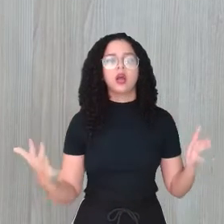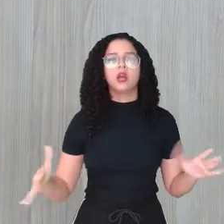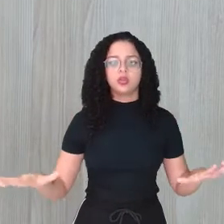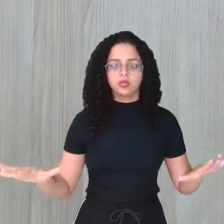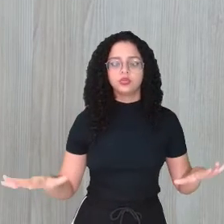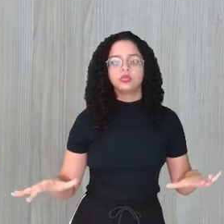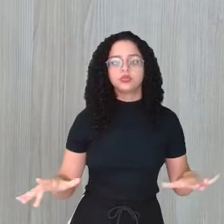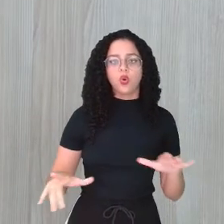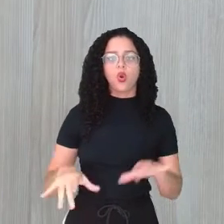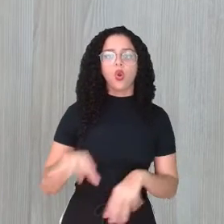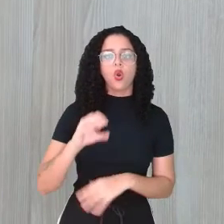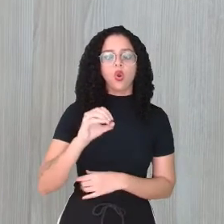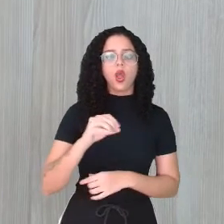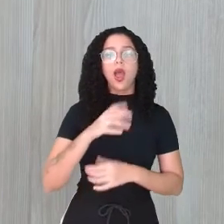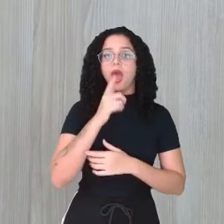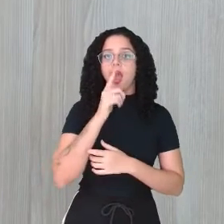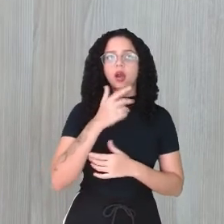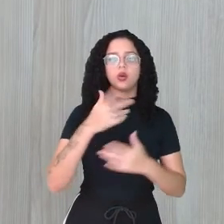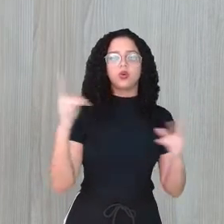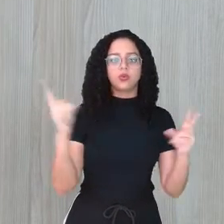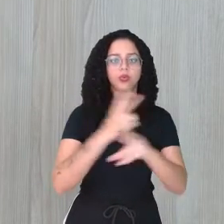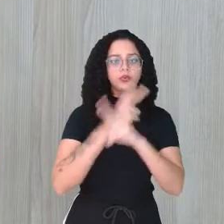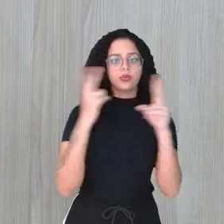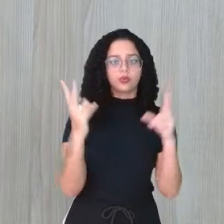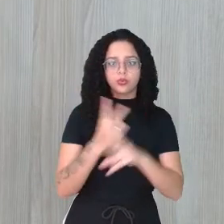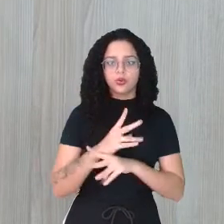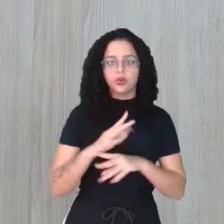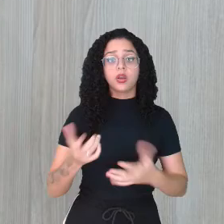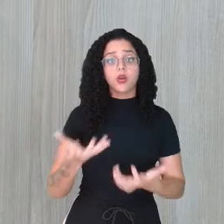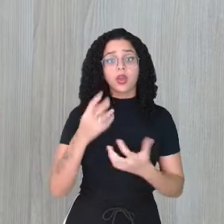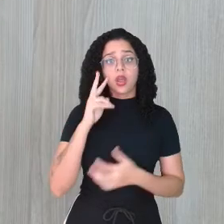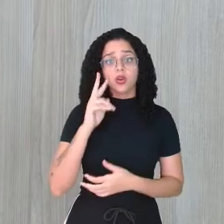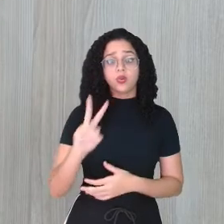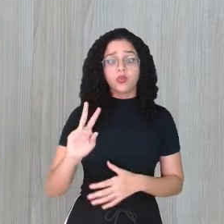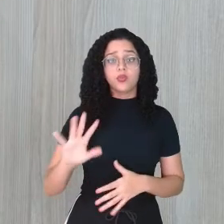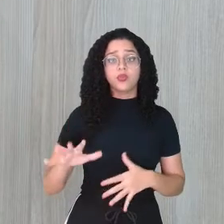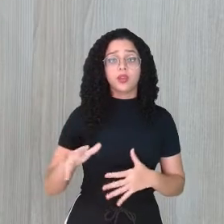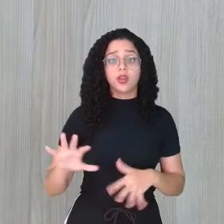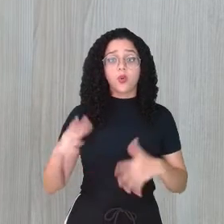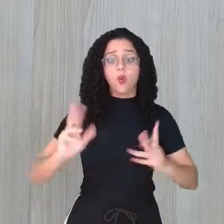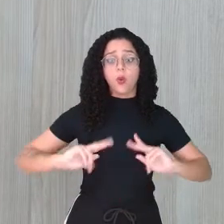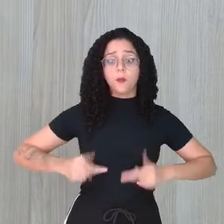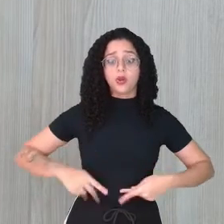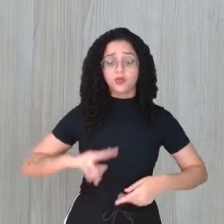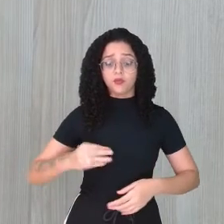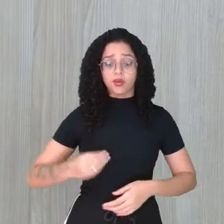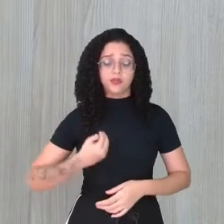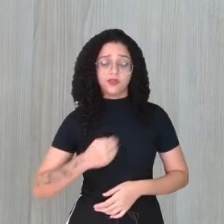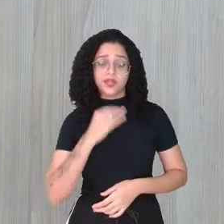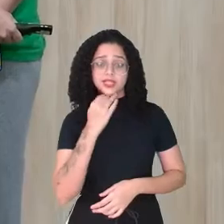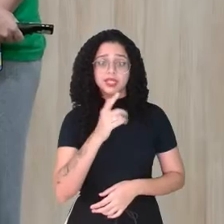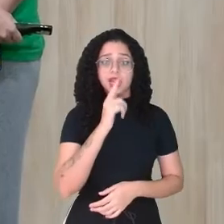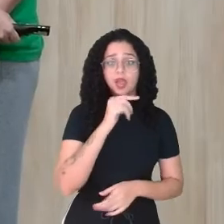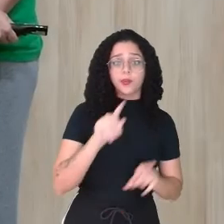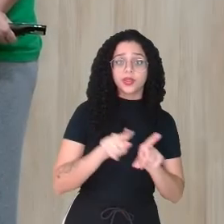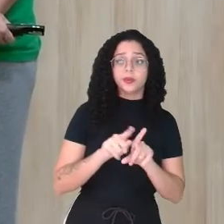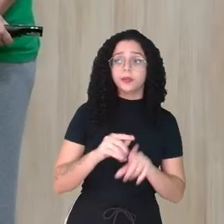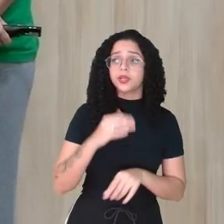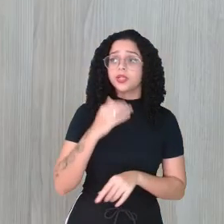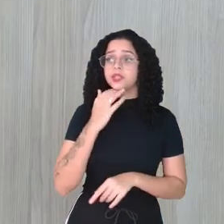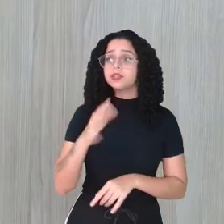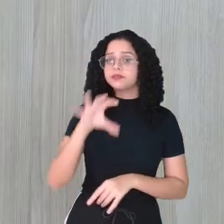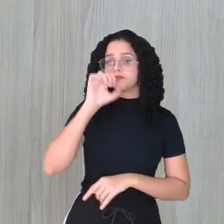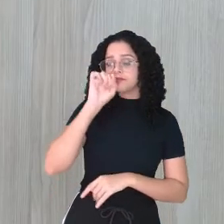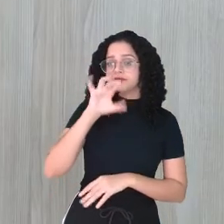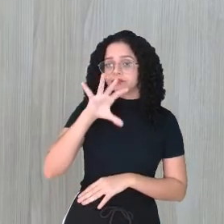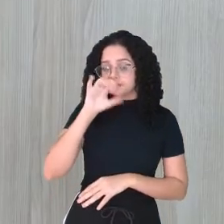para a atmosfera, para a gente sobreviver. Eu quero ver que humano é esse que vai viver sem água e sem oxigênio. Exatamente. A princípio.